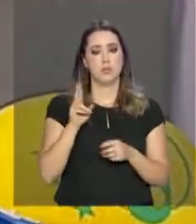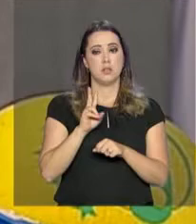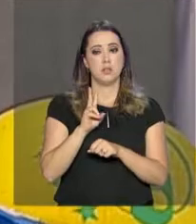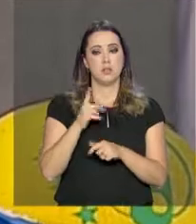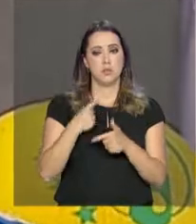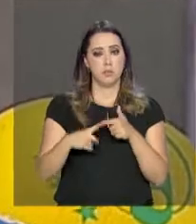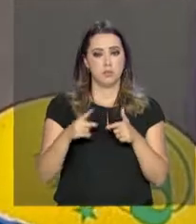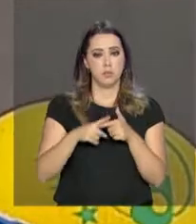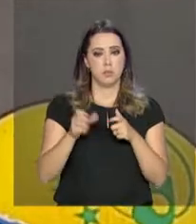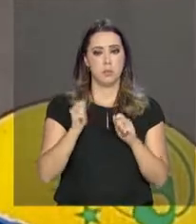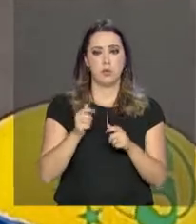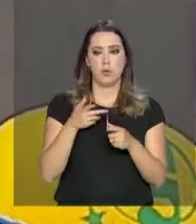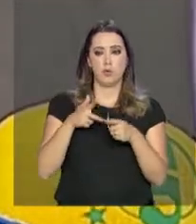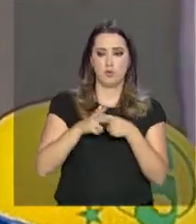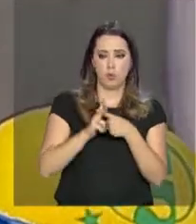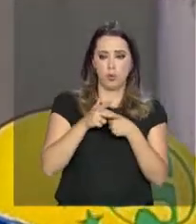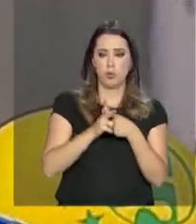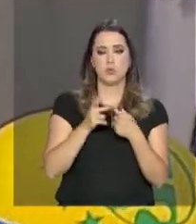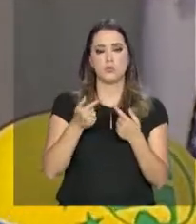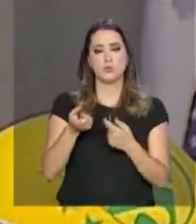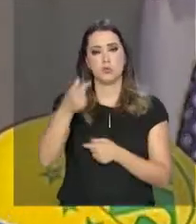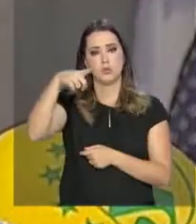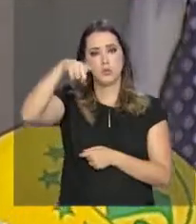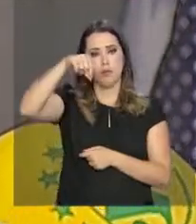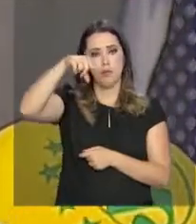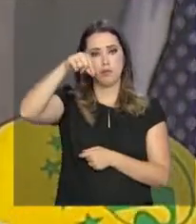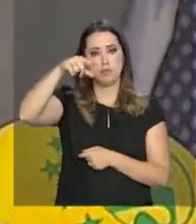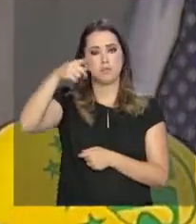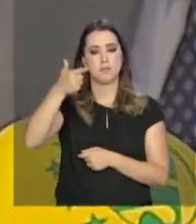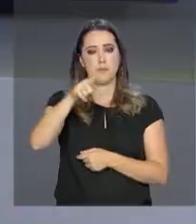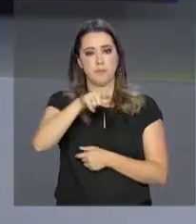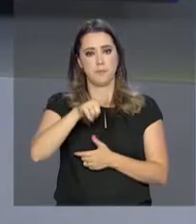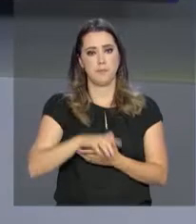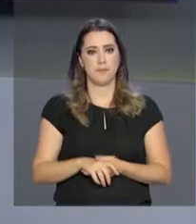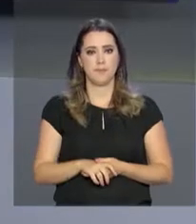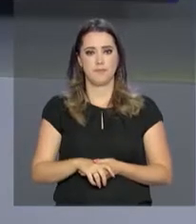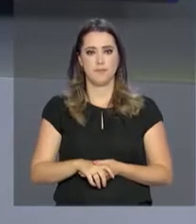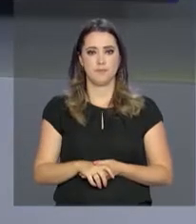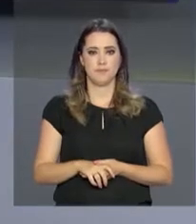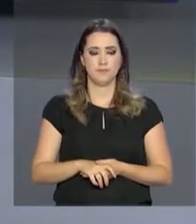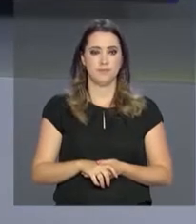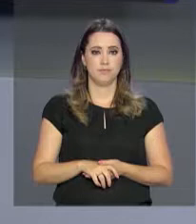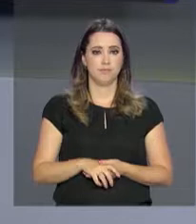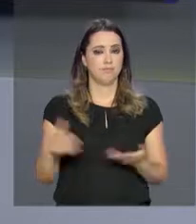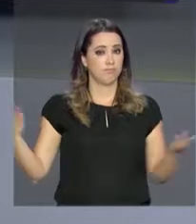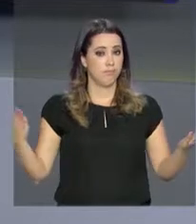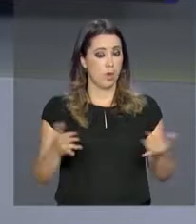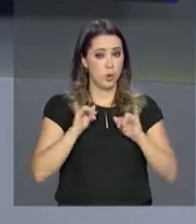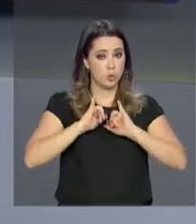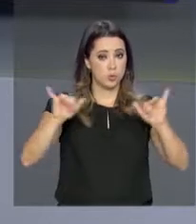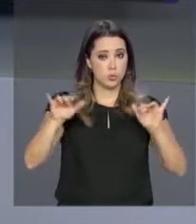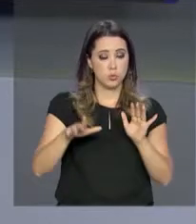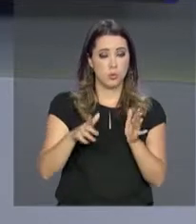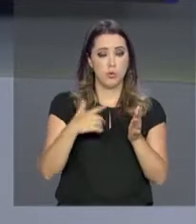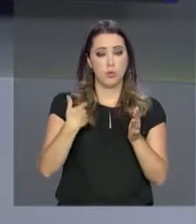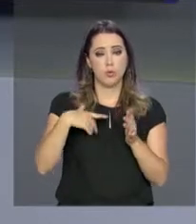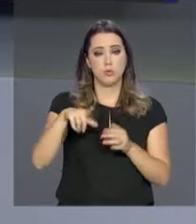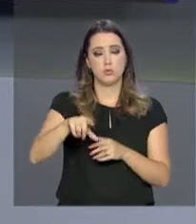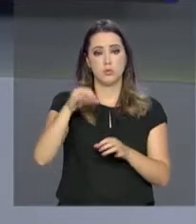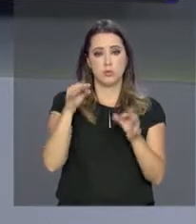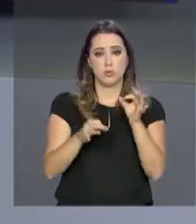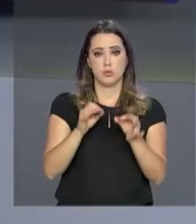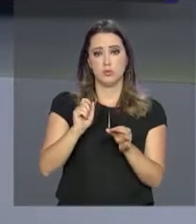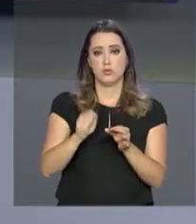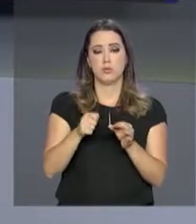ela poderá ser corrigida recebendo essa dose de reforço e uma decisão anunciada agora a pouco vai